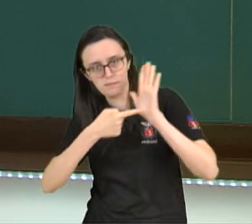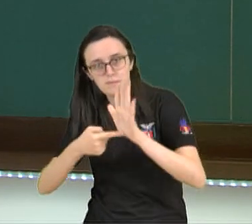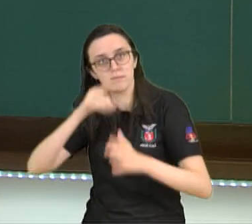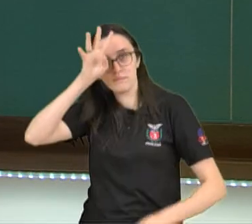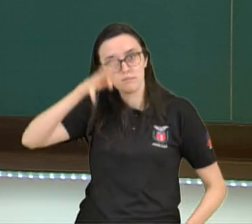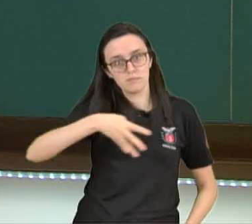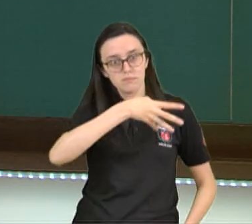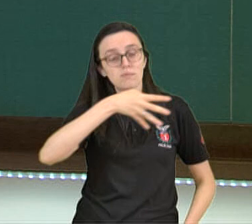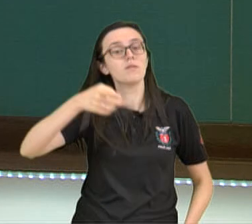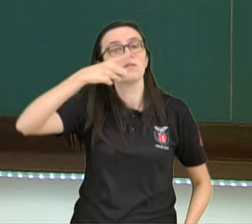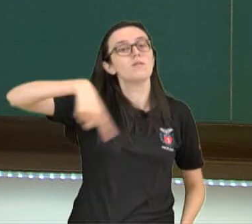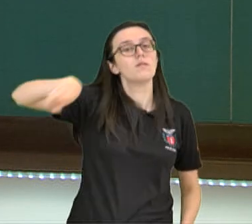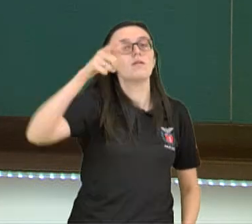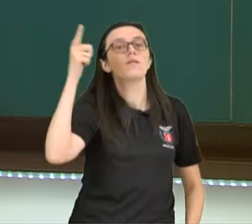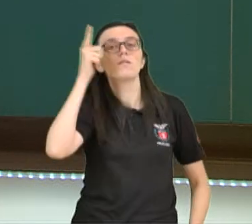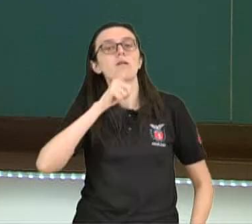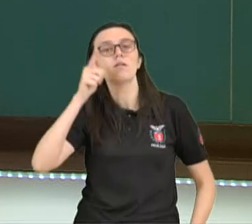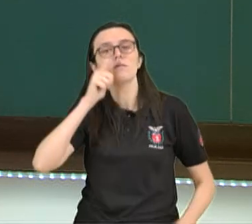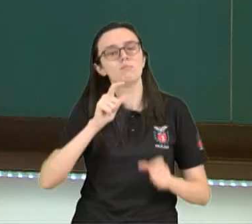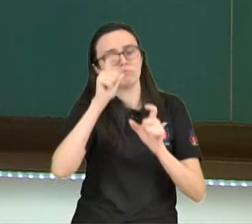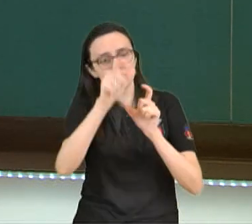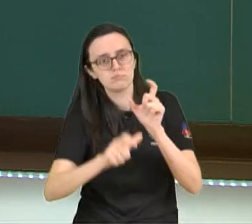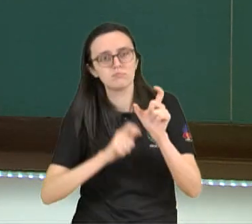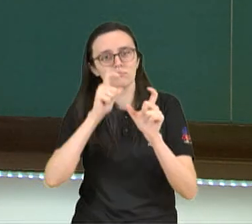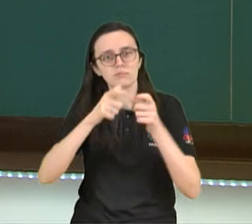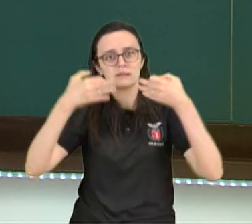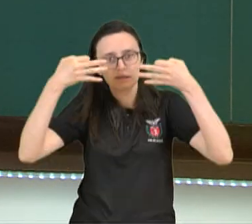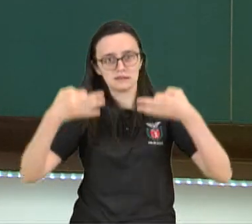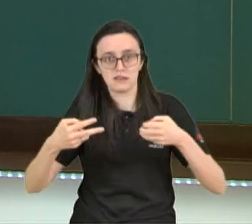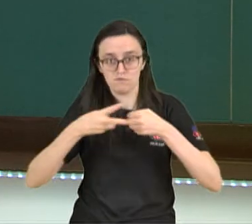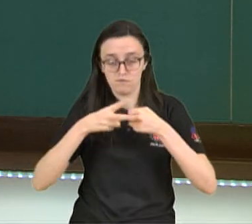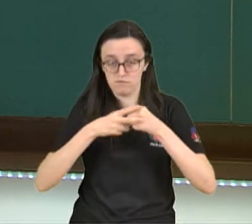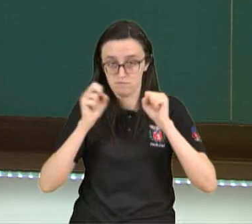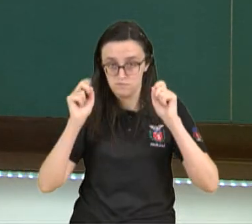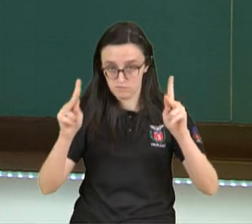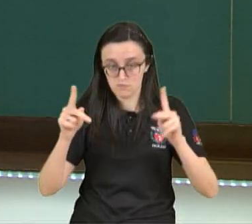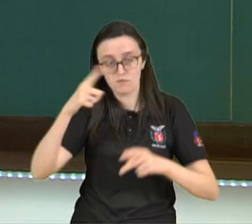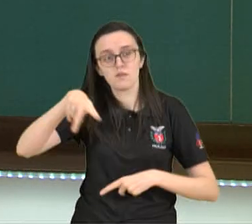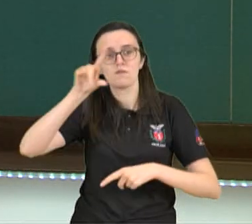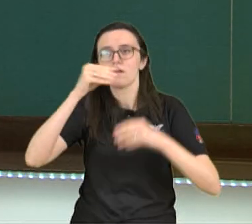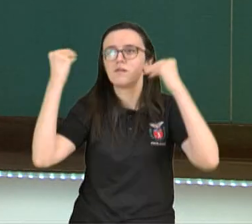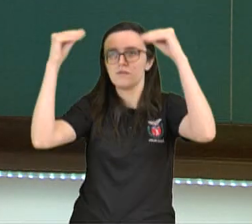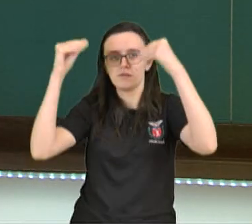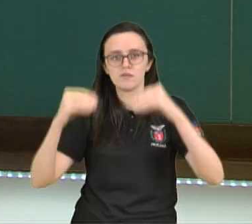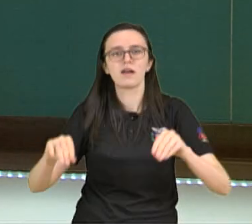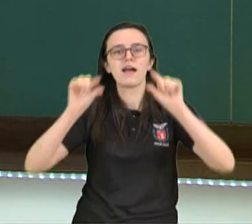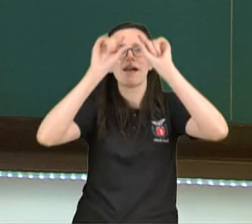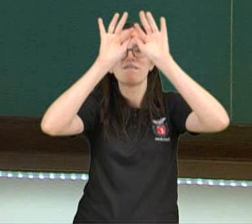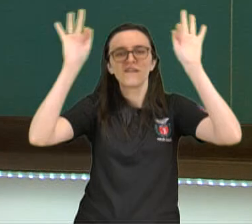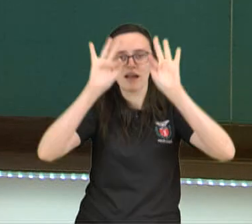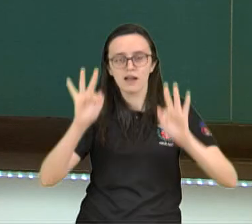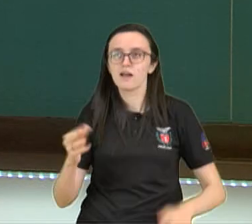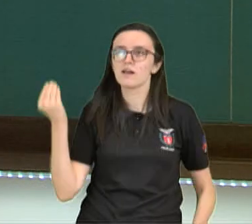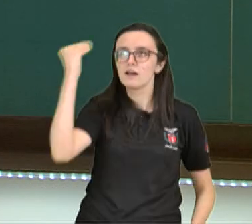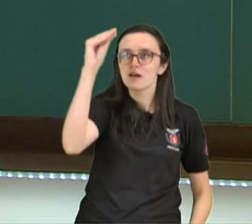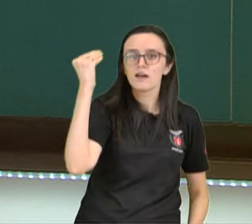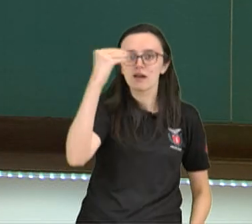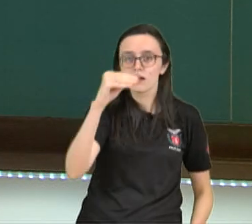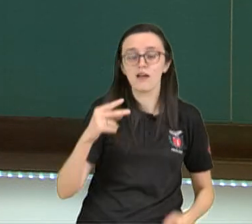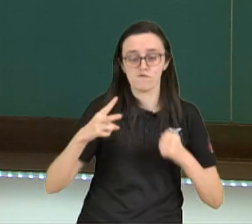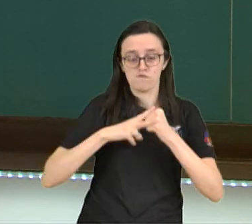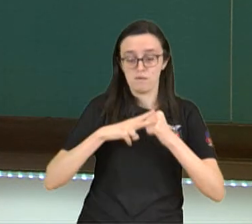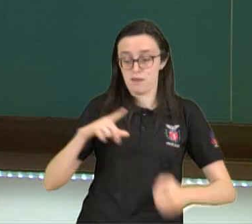vocês, para que vocês possam conjugar os verbos corretamente, ok? Então, vocês vão preencher aqui as frases com o verbo